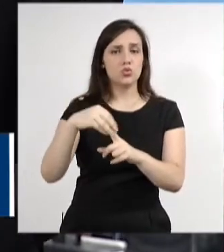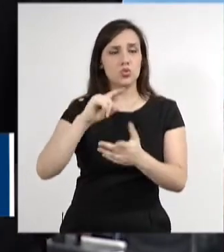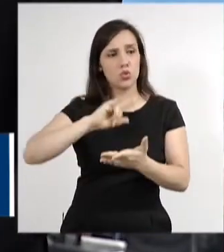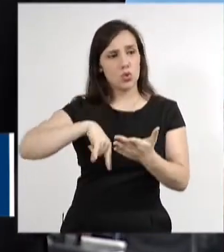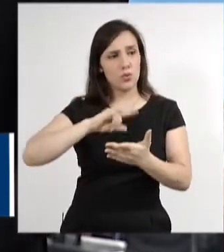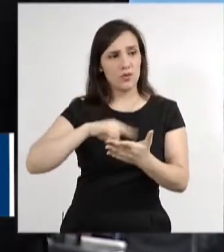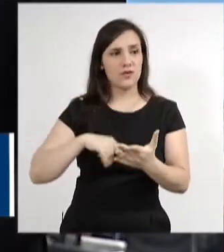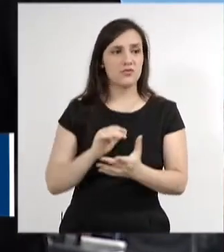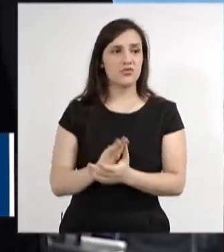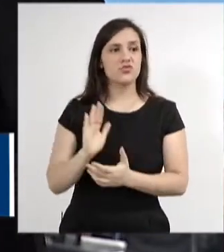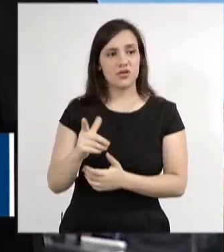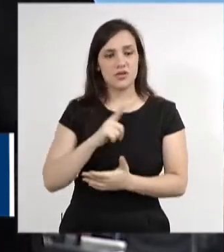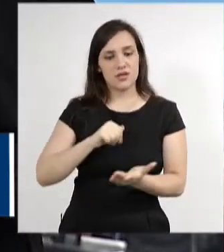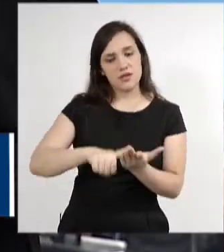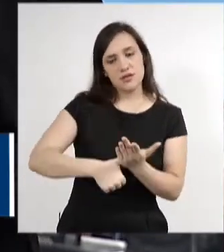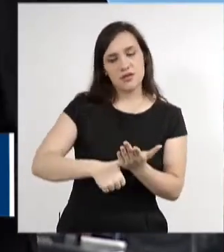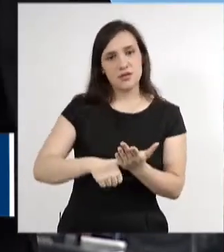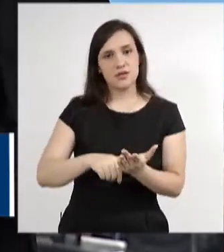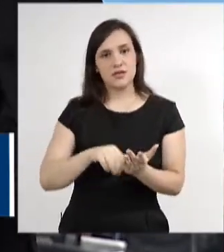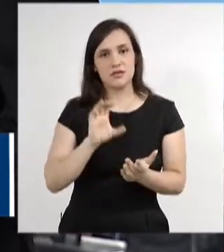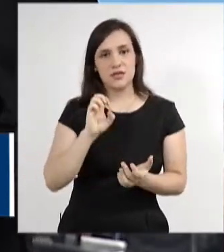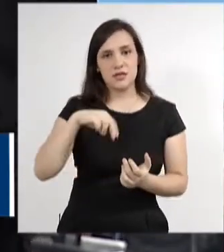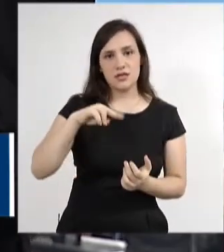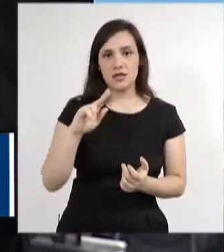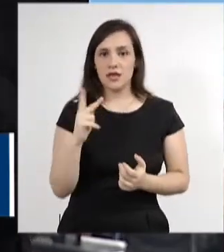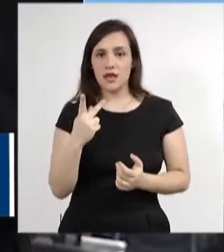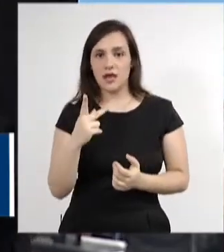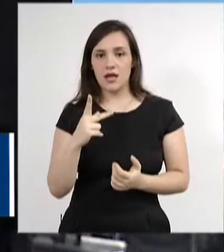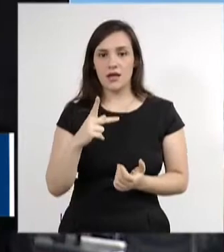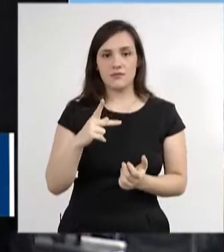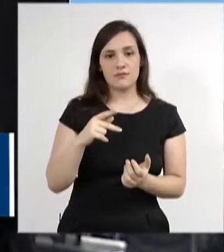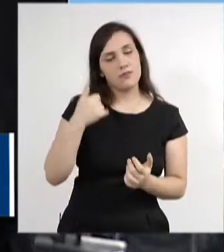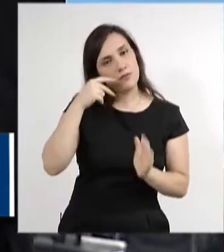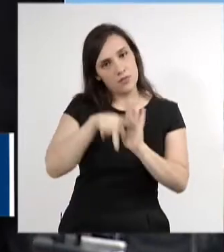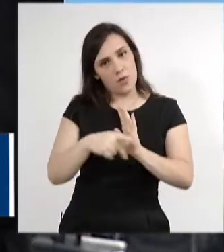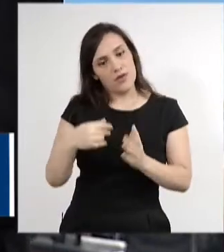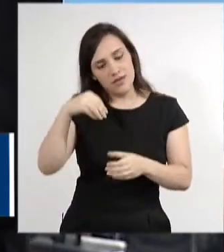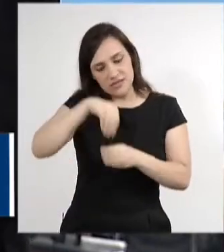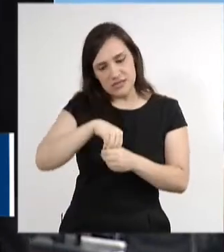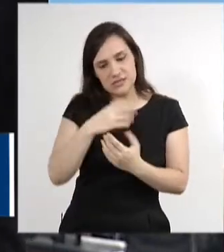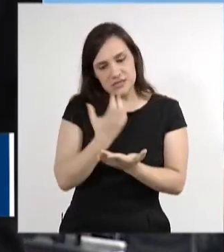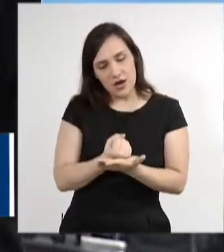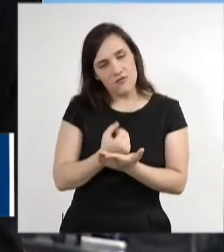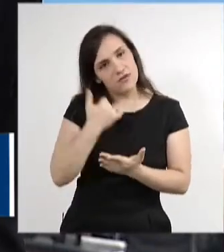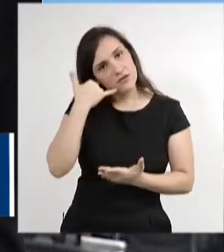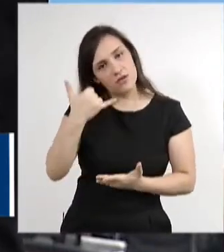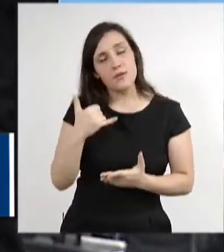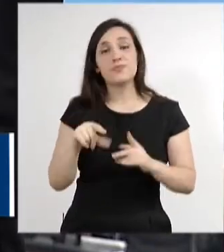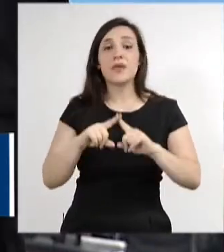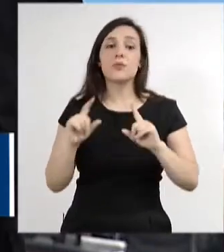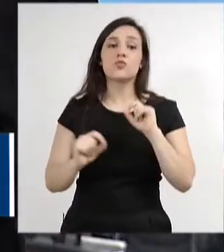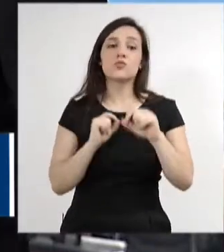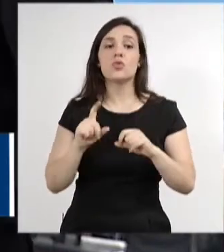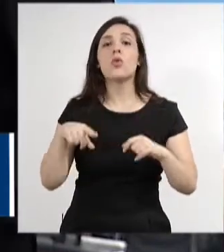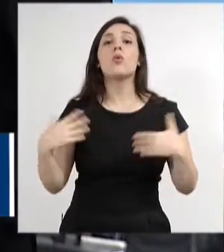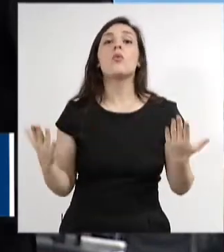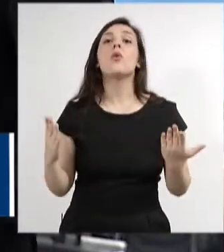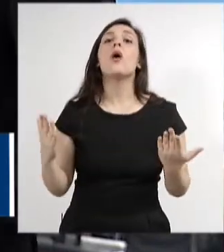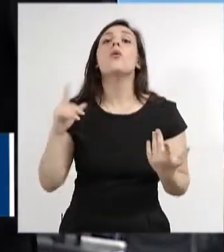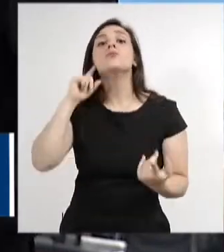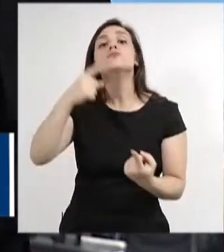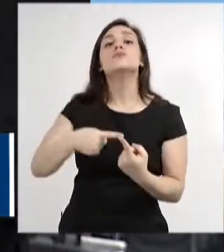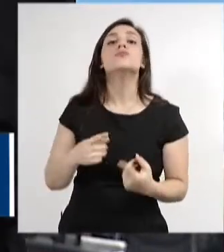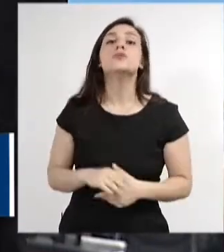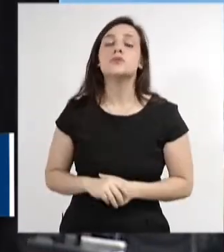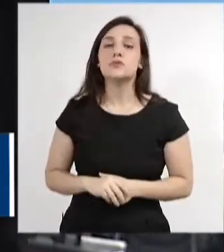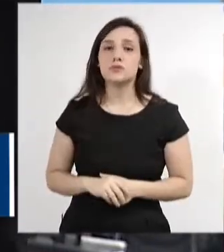CNH digital já é uma realidade também. Então, assim, nós temos aí a questão das tecnologias sendo colocadas e a questão de acesso. Ainda é importante